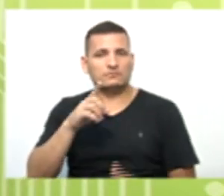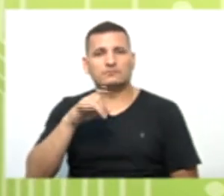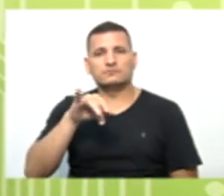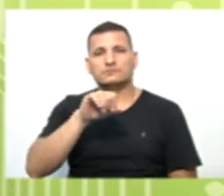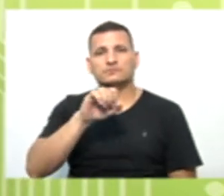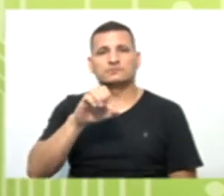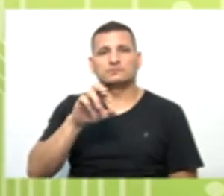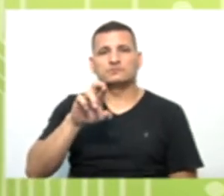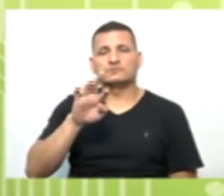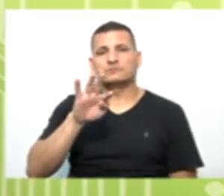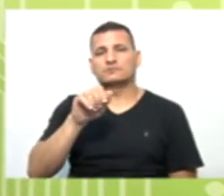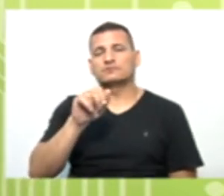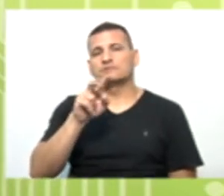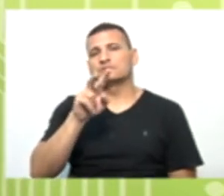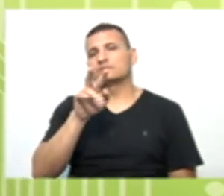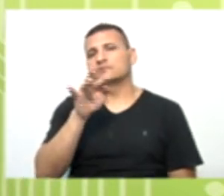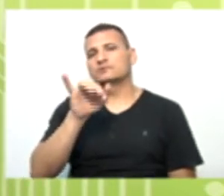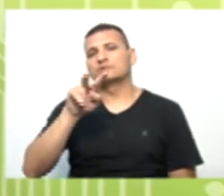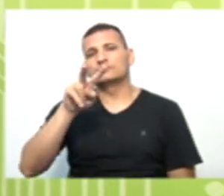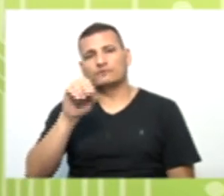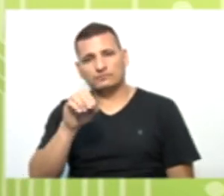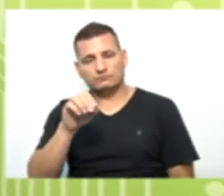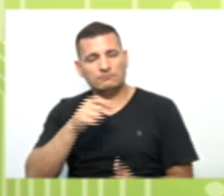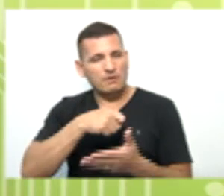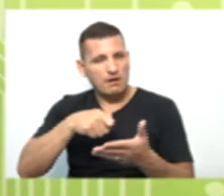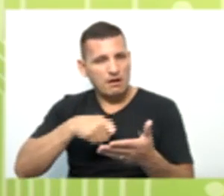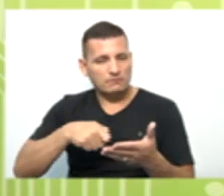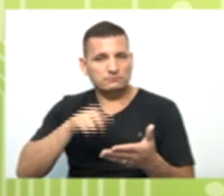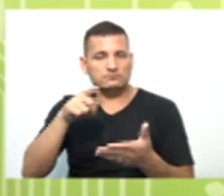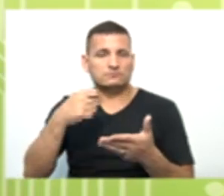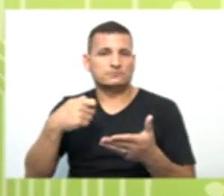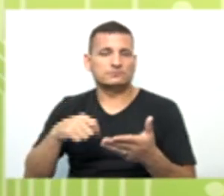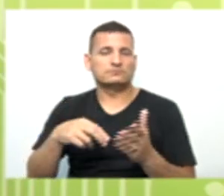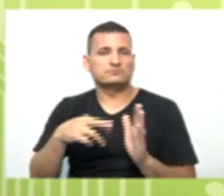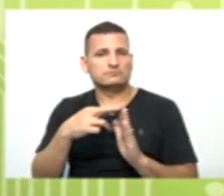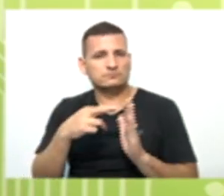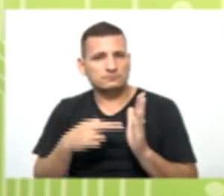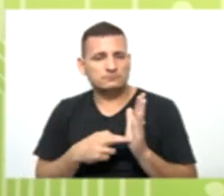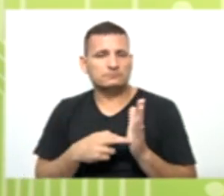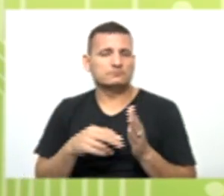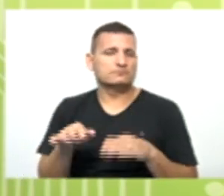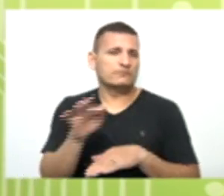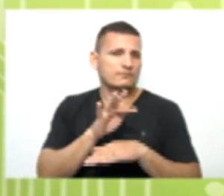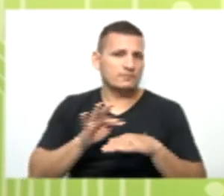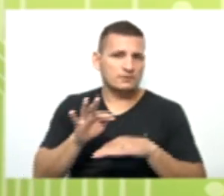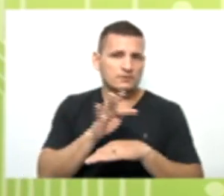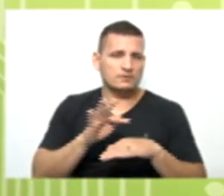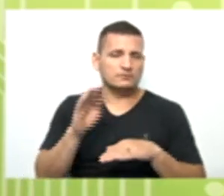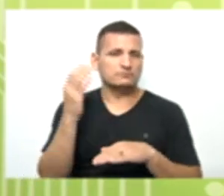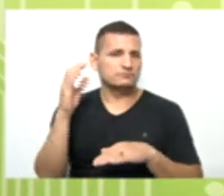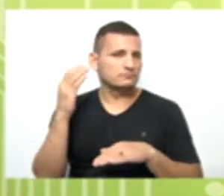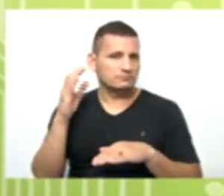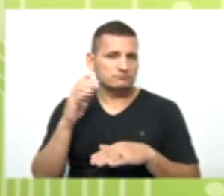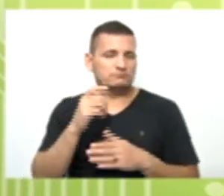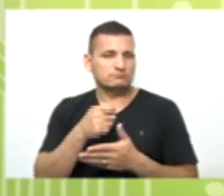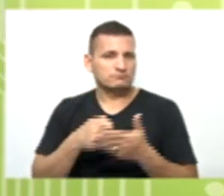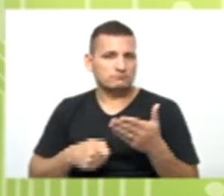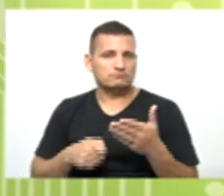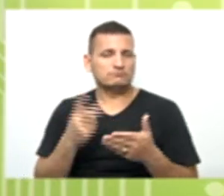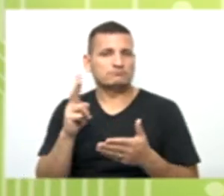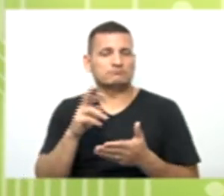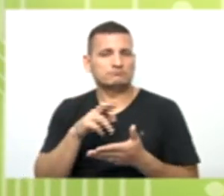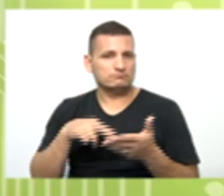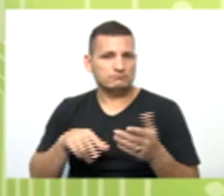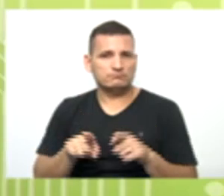você precisa das normas, né, da redação, daquela formalidade da redação científica para o seu